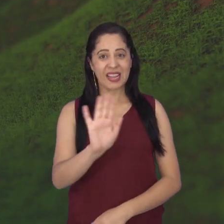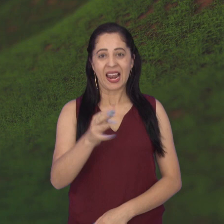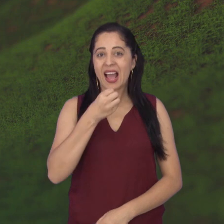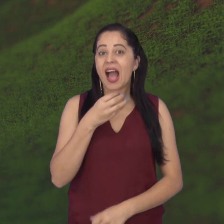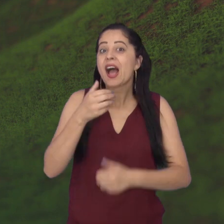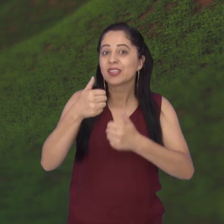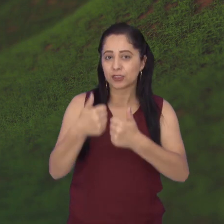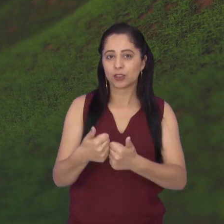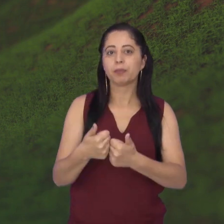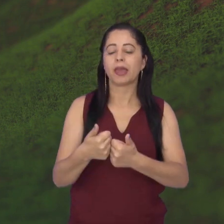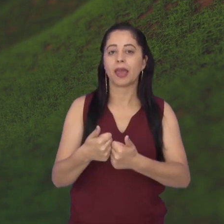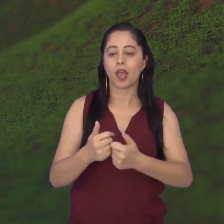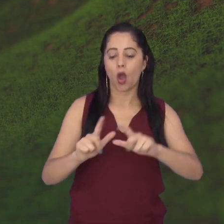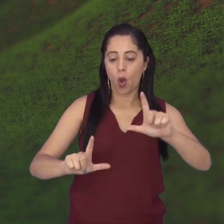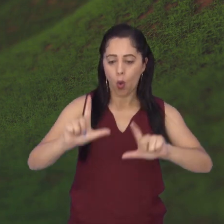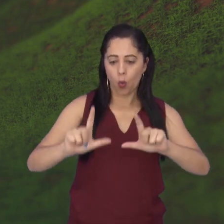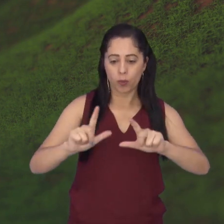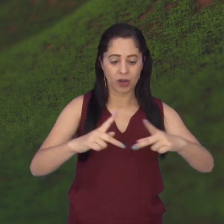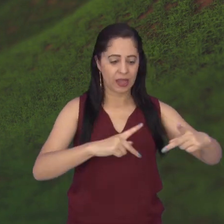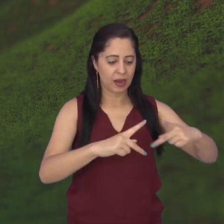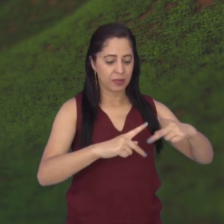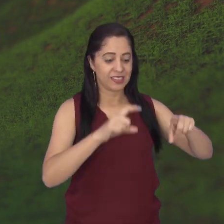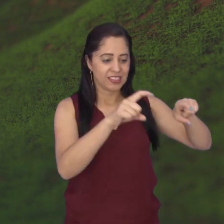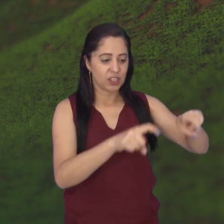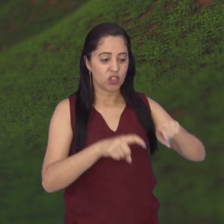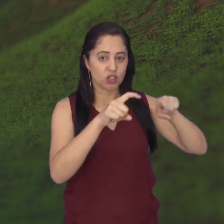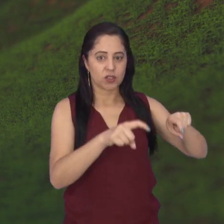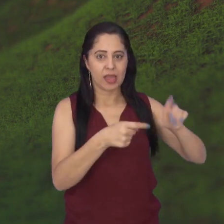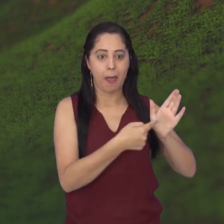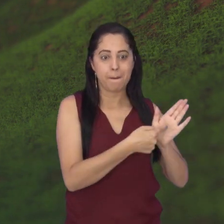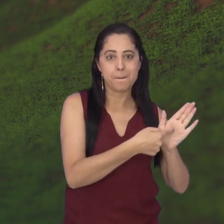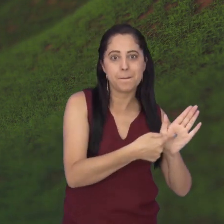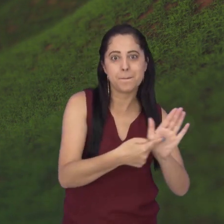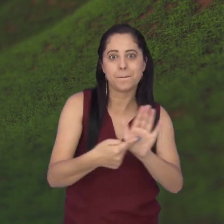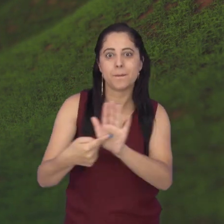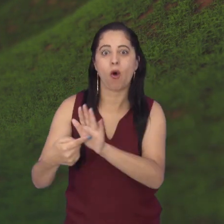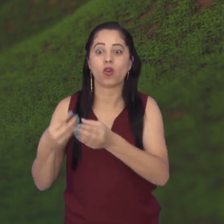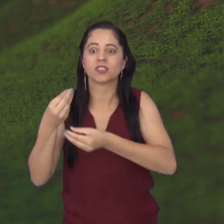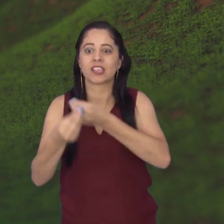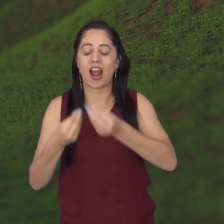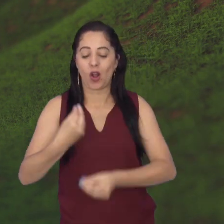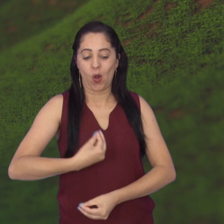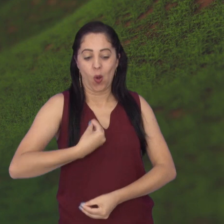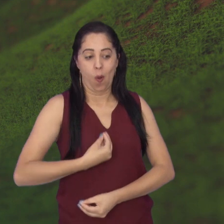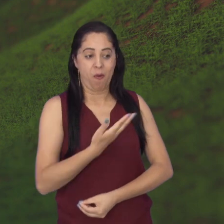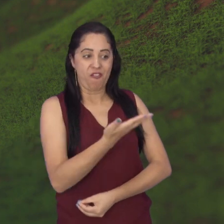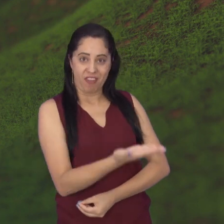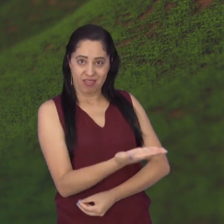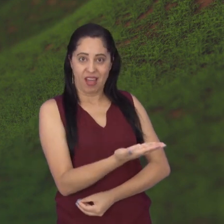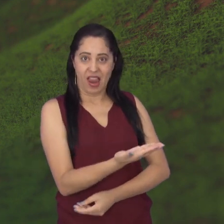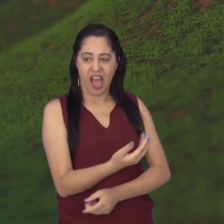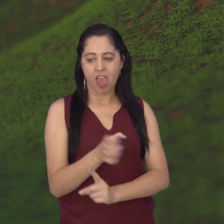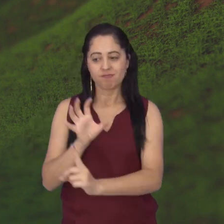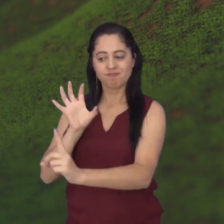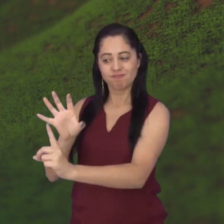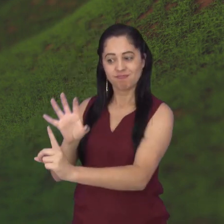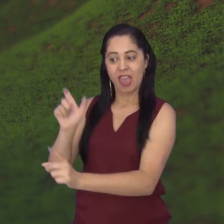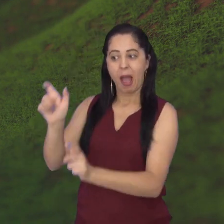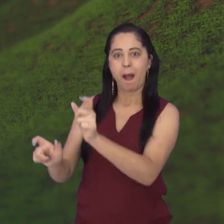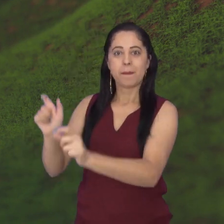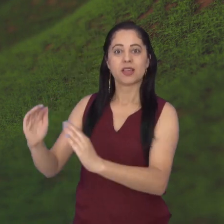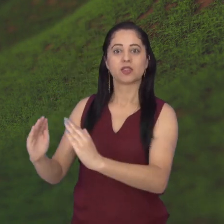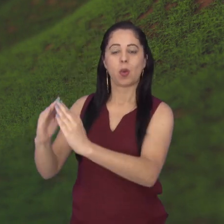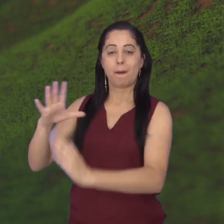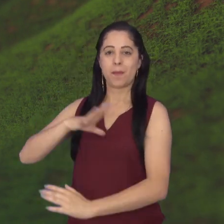Olá, tudo bem? O São José do Campo é aquele programa que mostra a vida no campo e inspira quem mora na cidade. Nossas